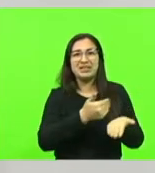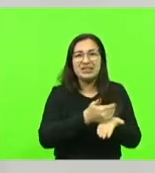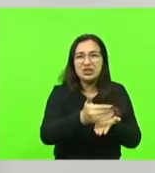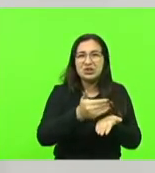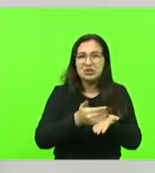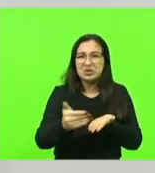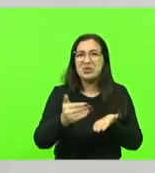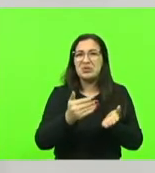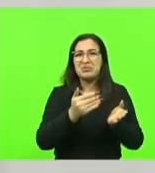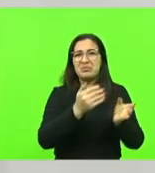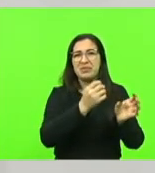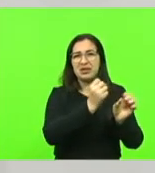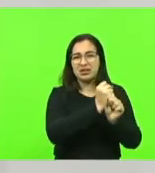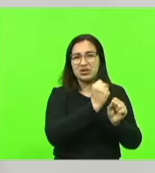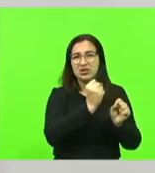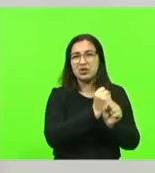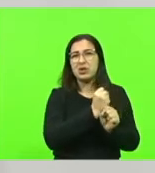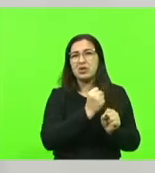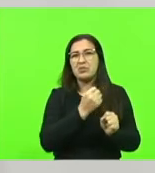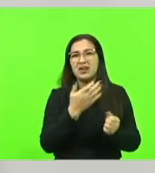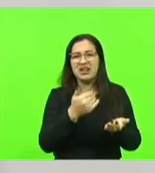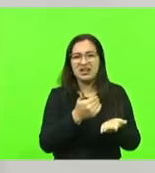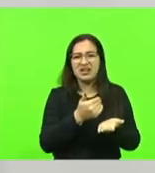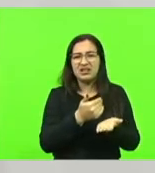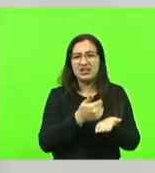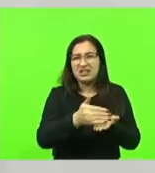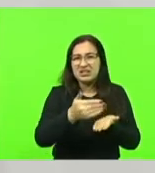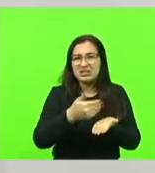de fundição, desses resíduos